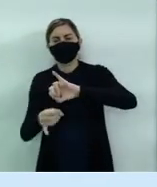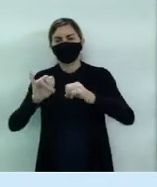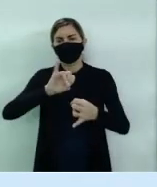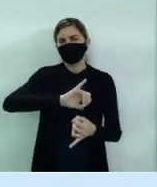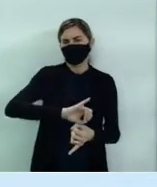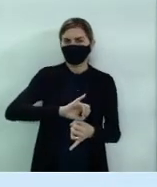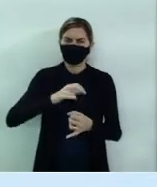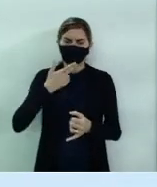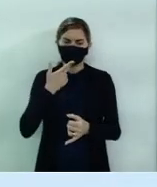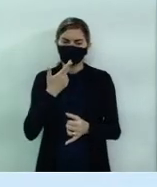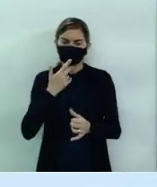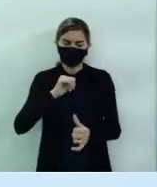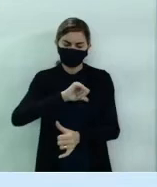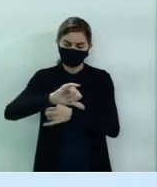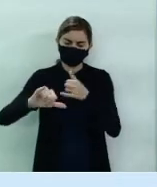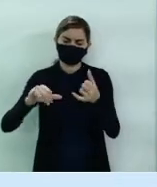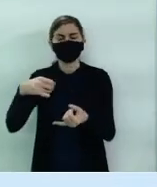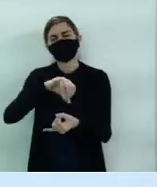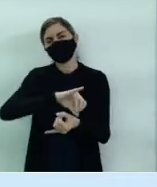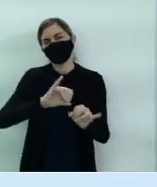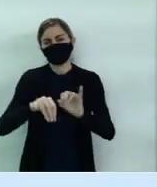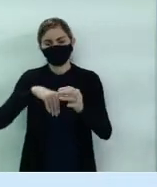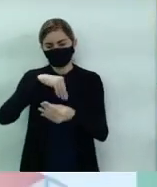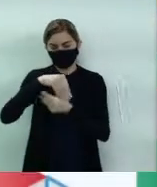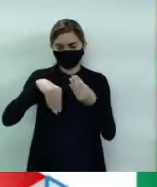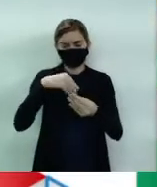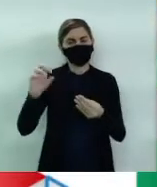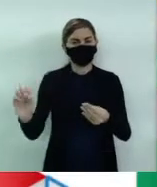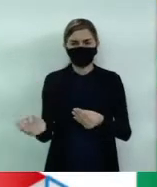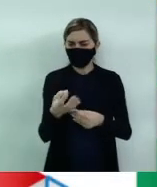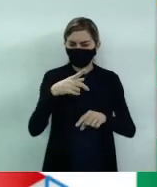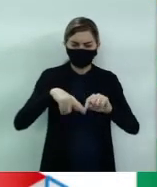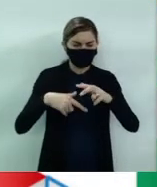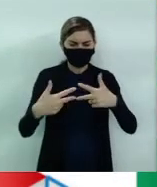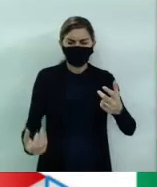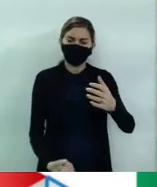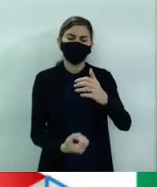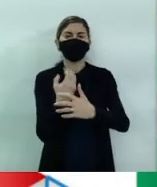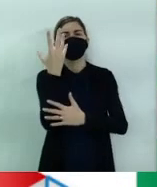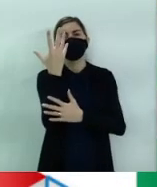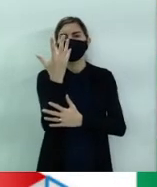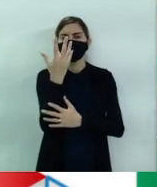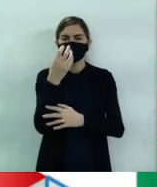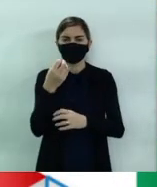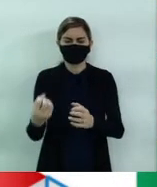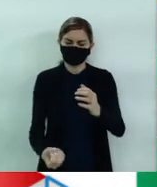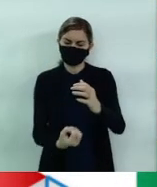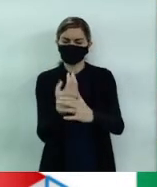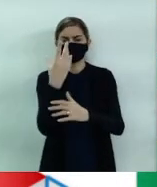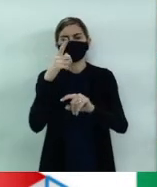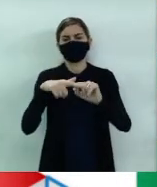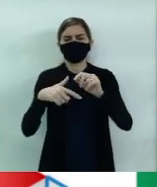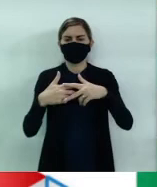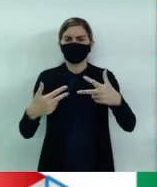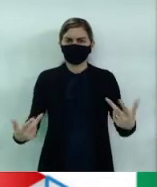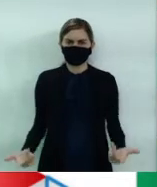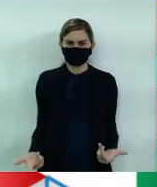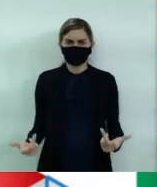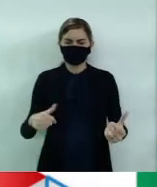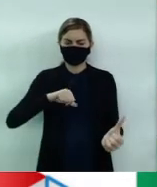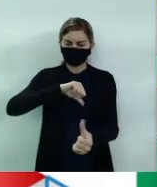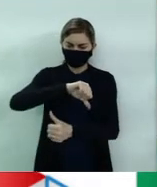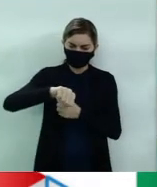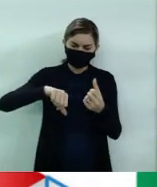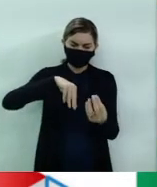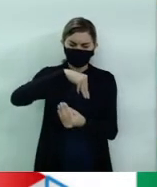se fala de transformações químicas, novas substâncias são criadas quando a matéria ela passa por